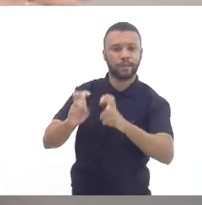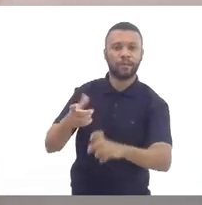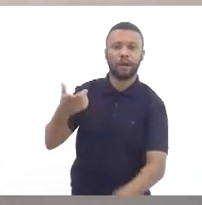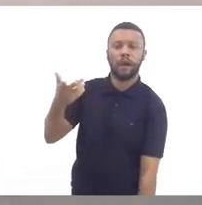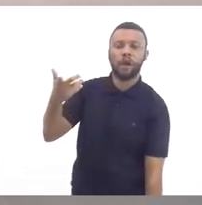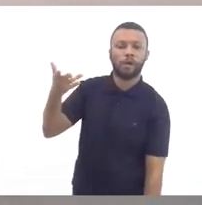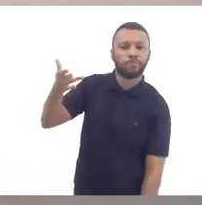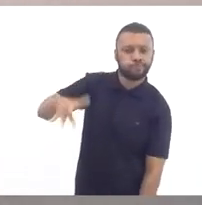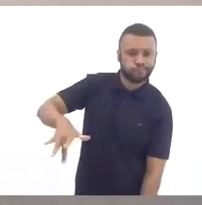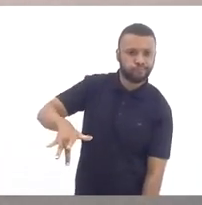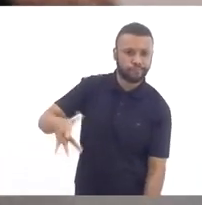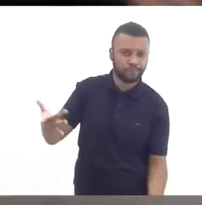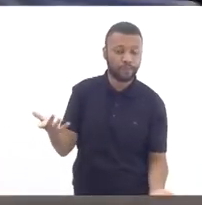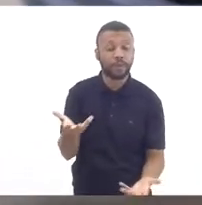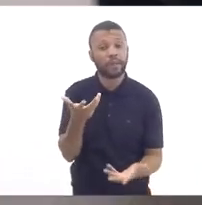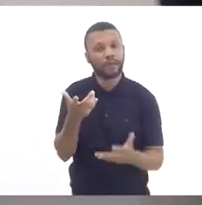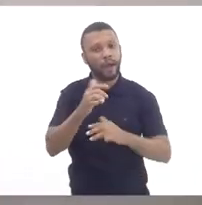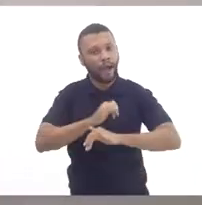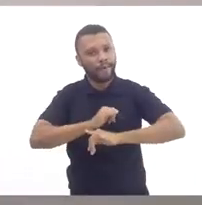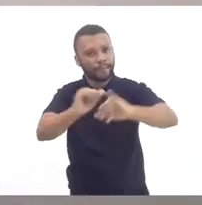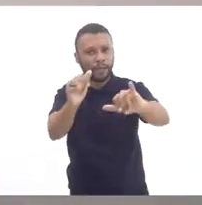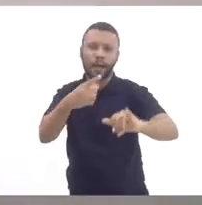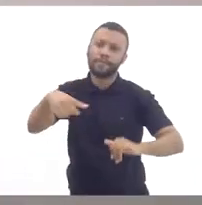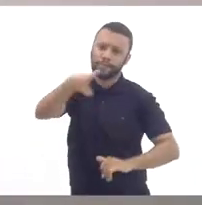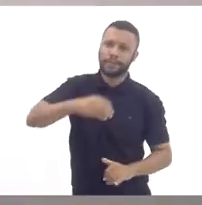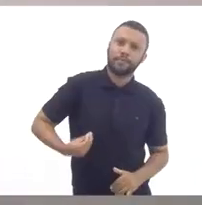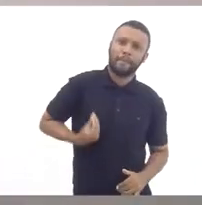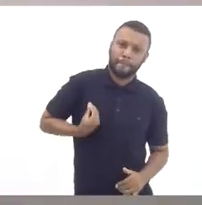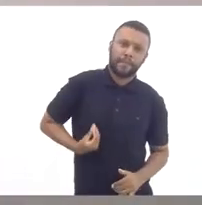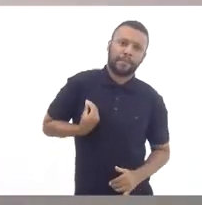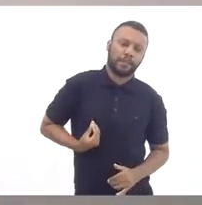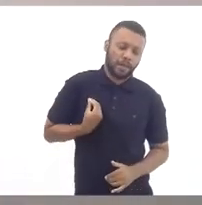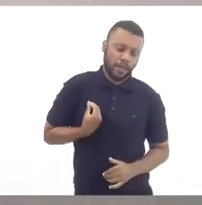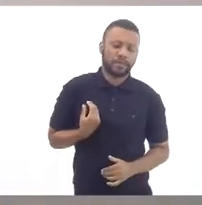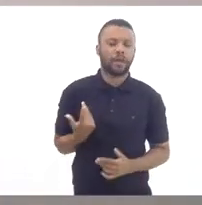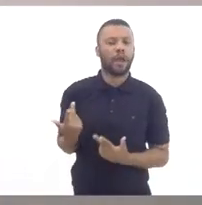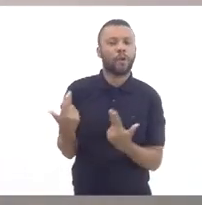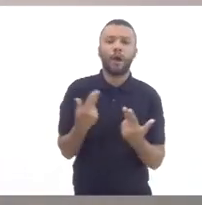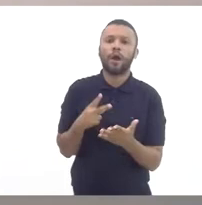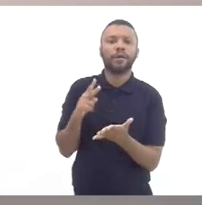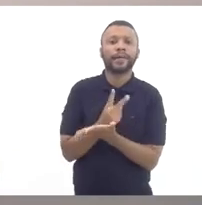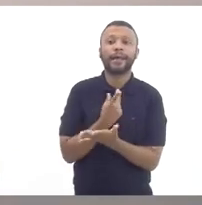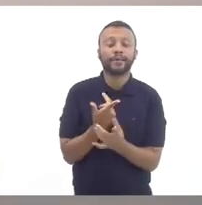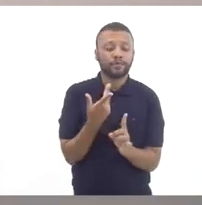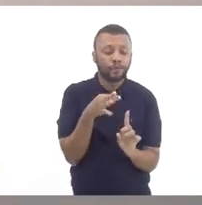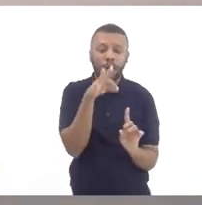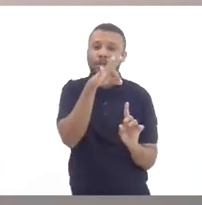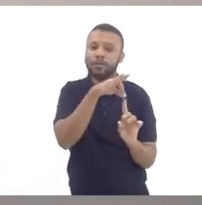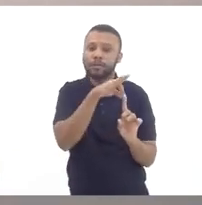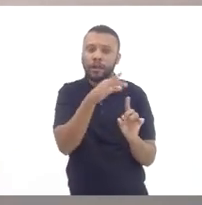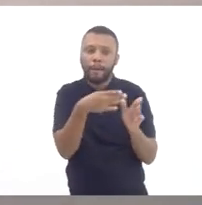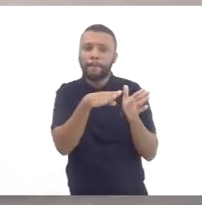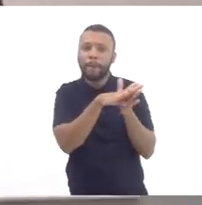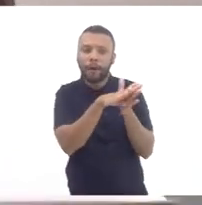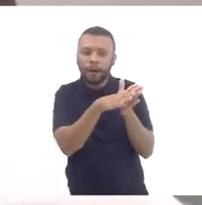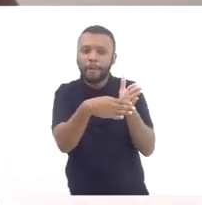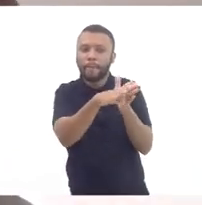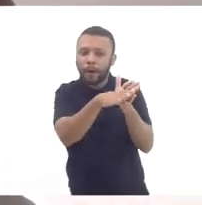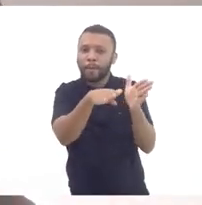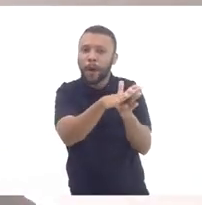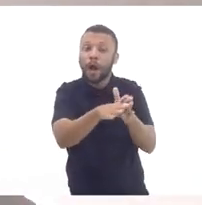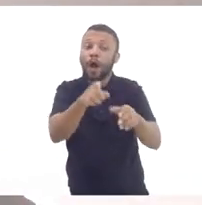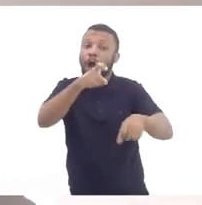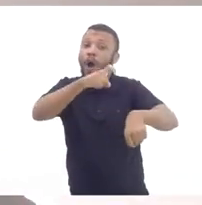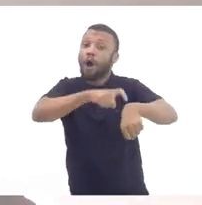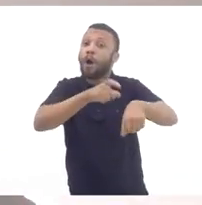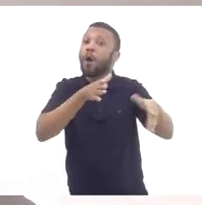de comunicar isso a vocês, todos os presentes, como em outras estações os intervalos estão aumentando. Então, eu